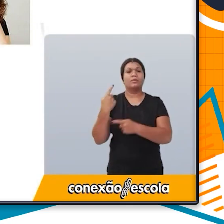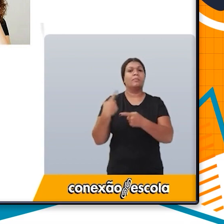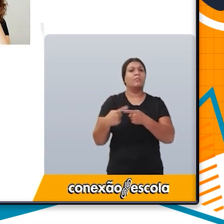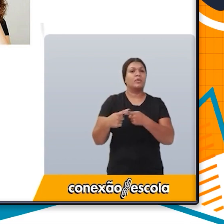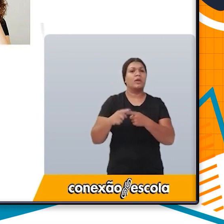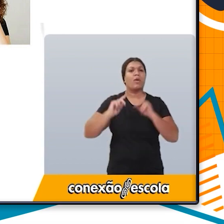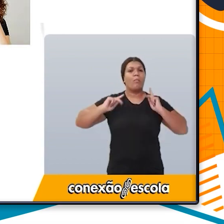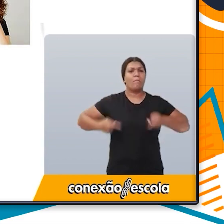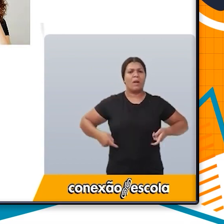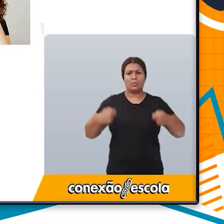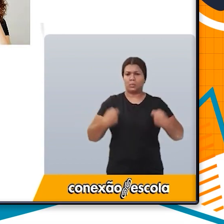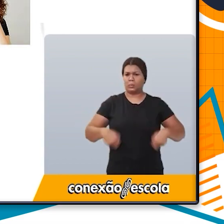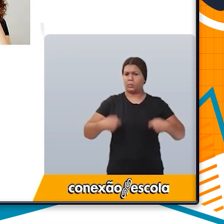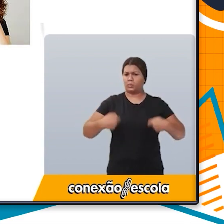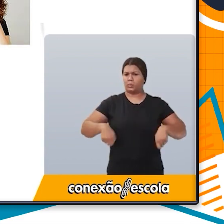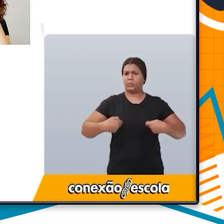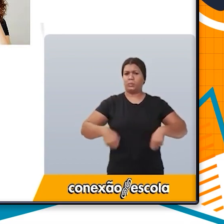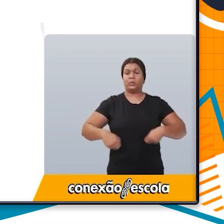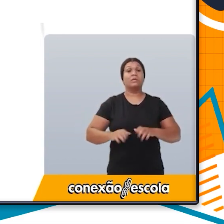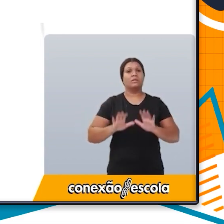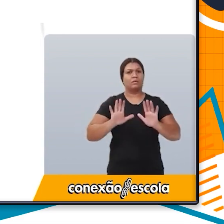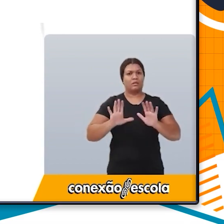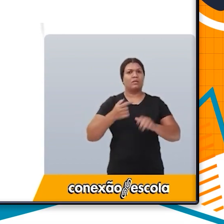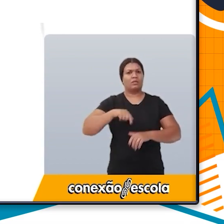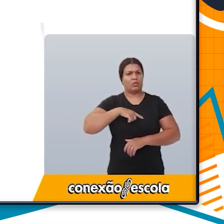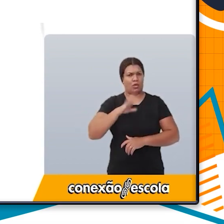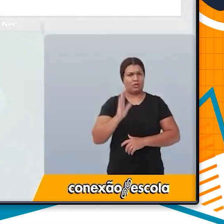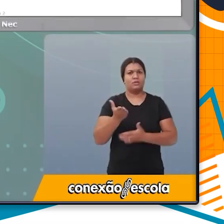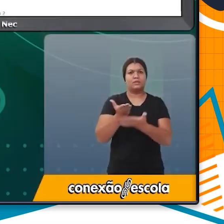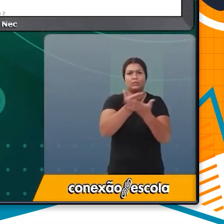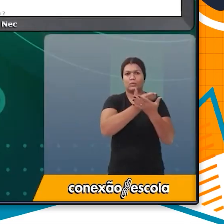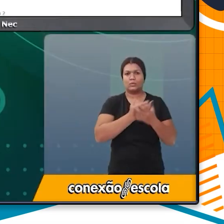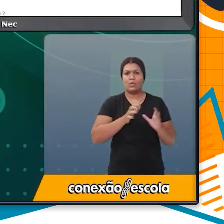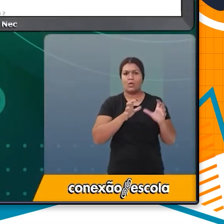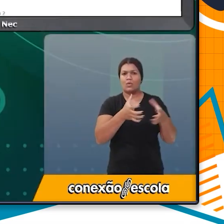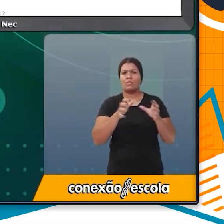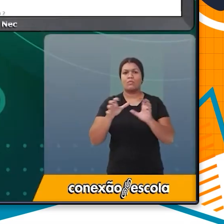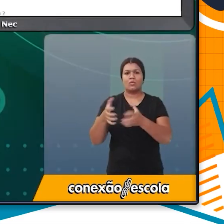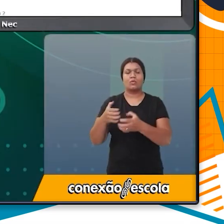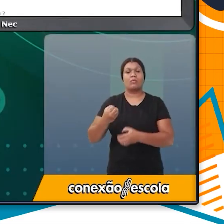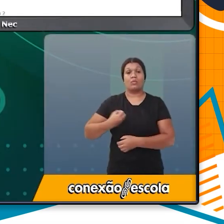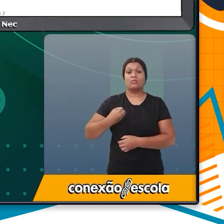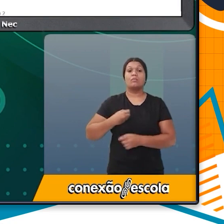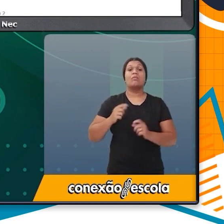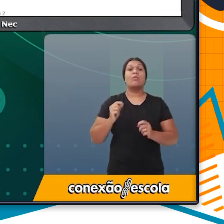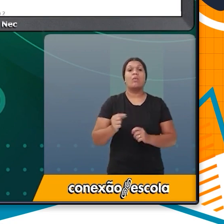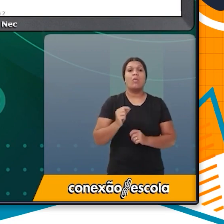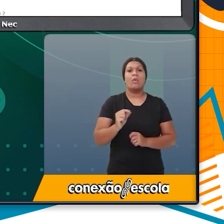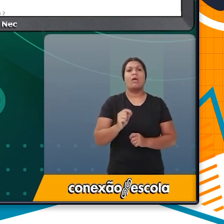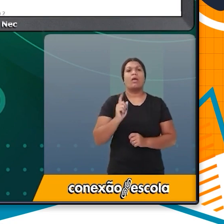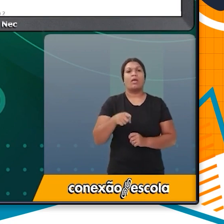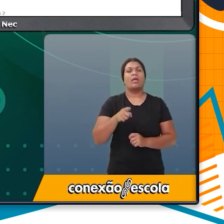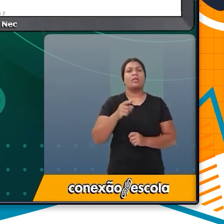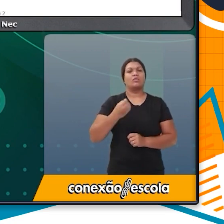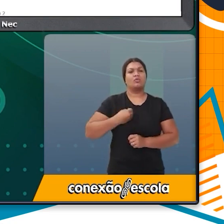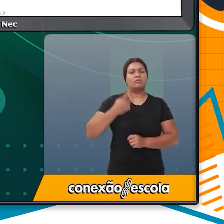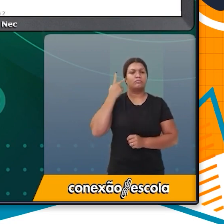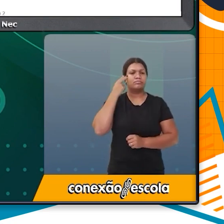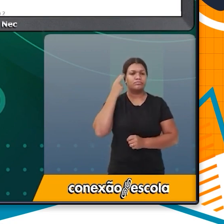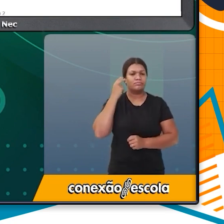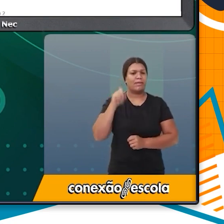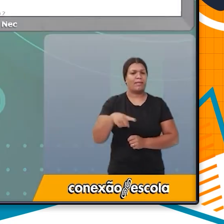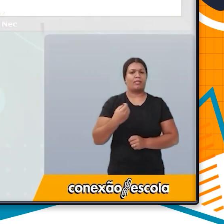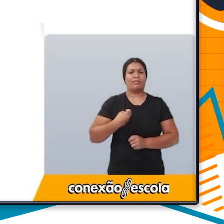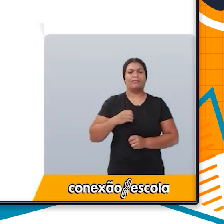com a necessidade humana? Nós já estudamos o conjunto dos números naturais, que são os números